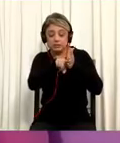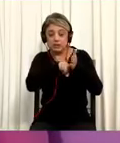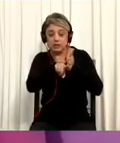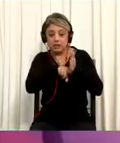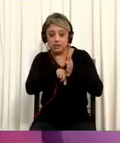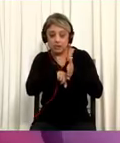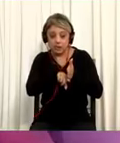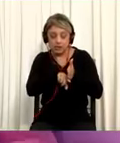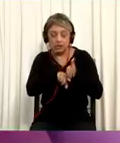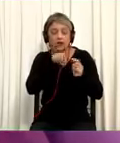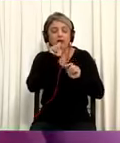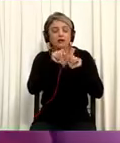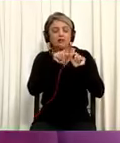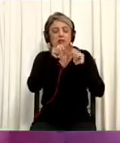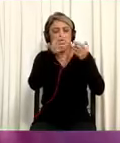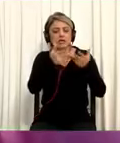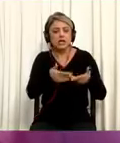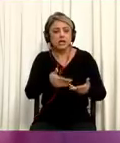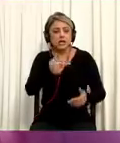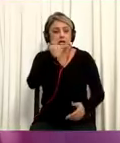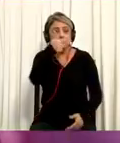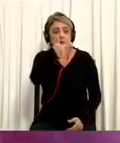Oxfam fala que